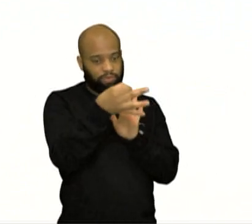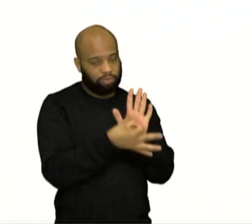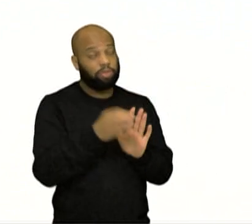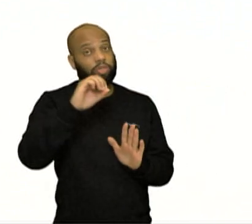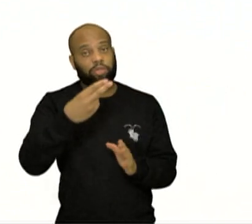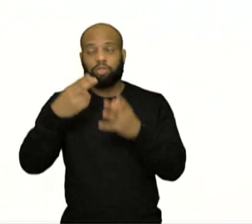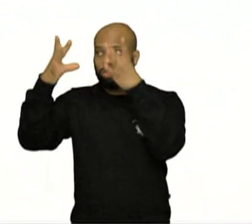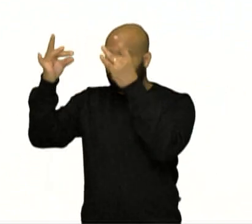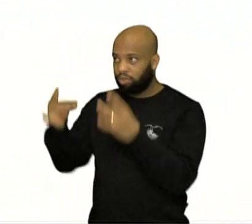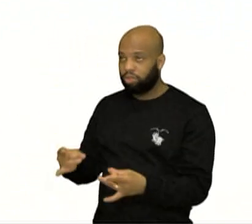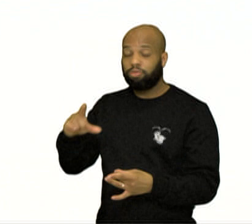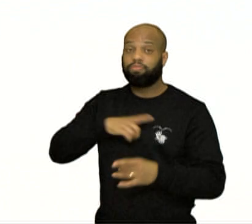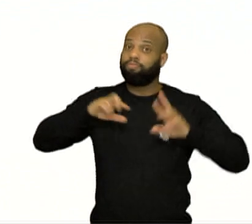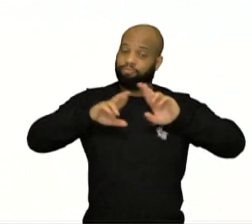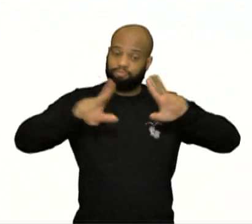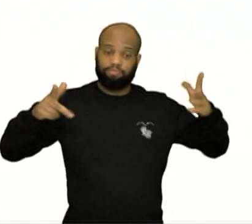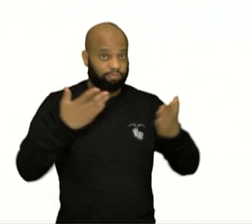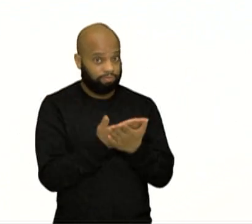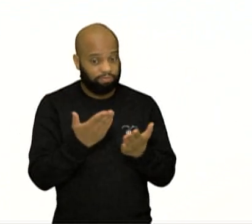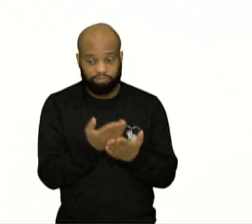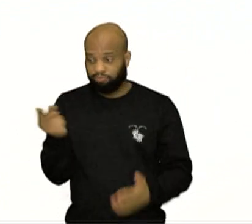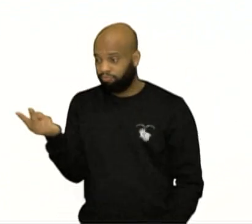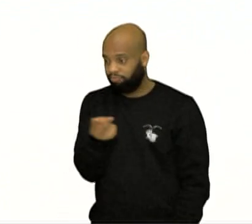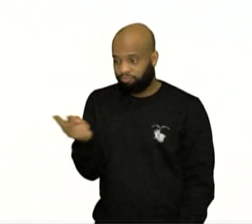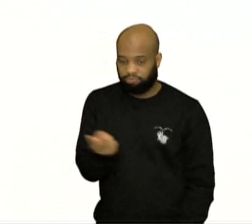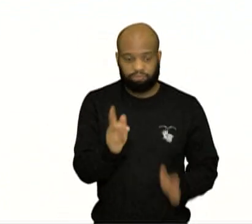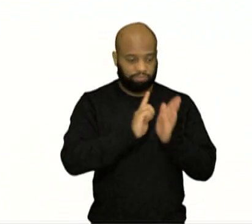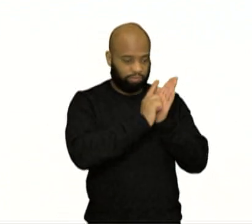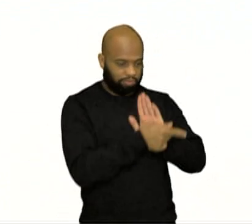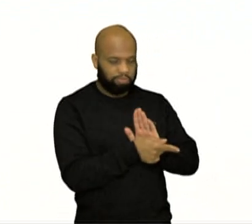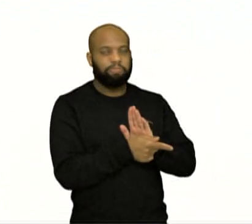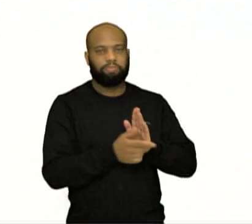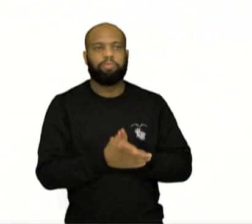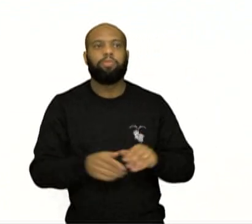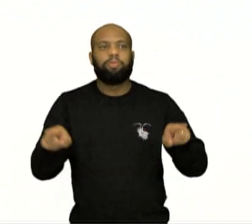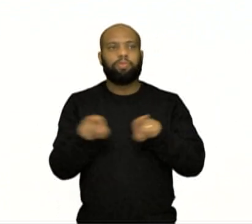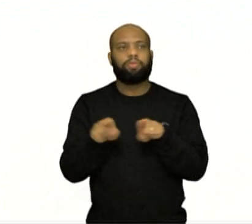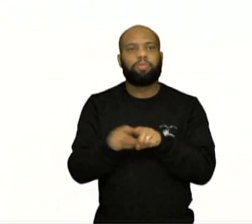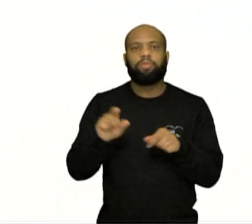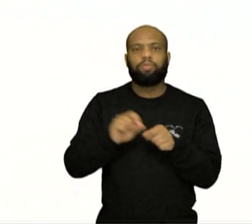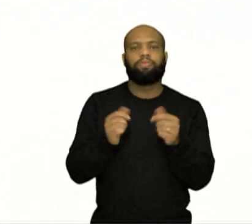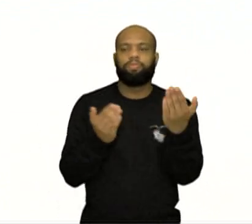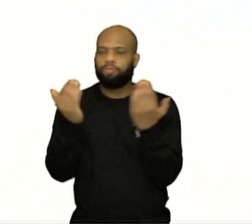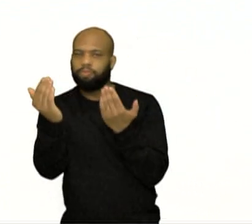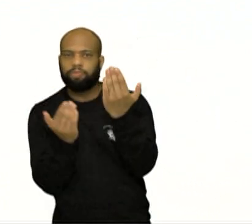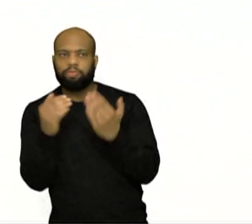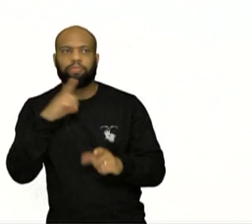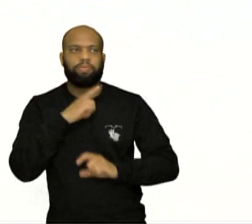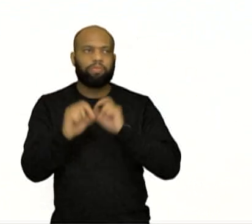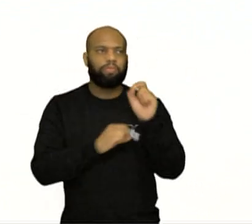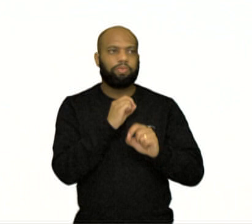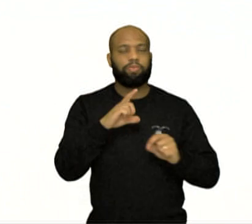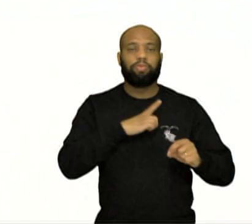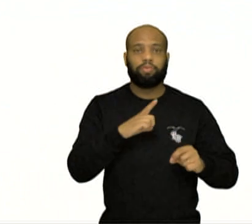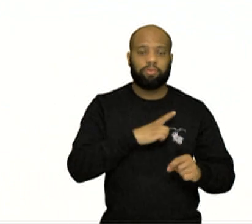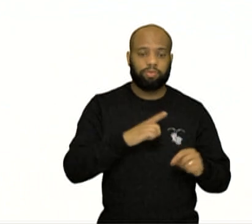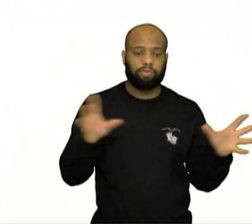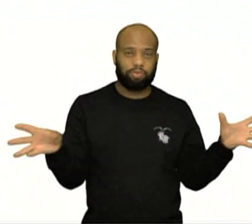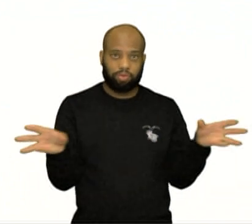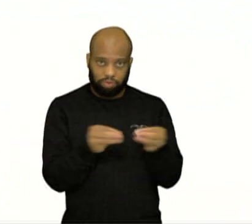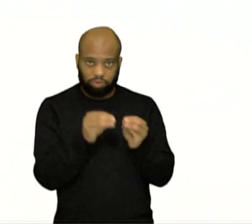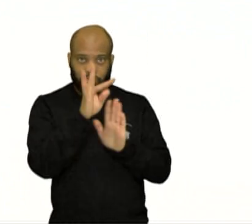analisando as diferenças entre a resenha crítica e a descritiva. Nós fizemos a comparação entre resenha,